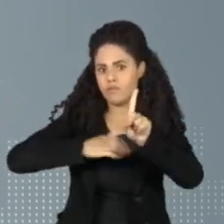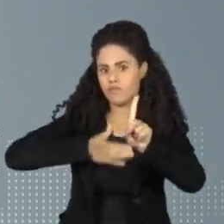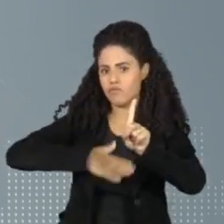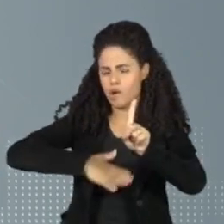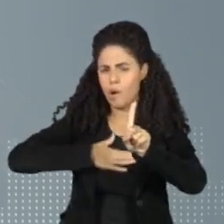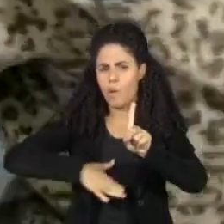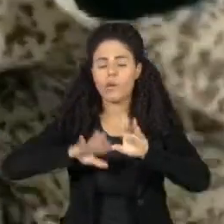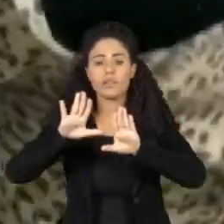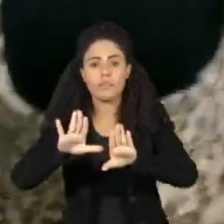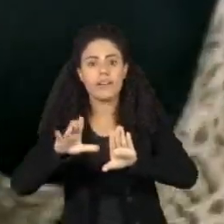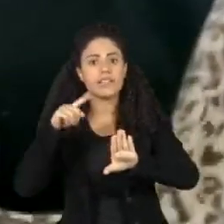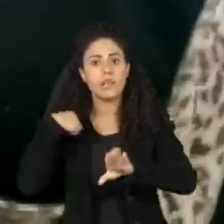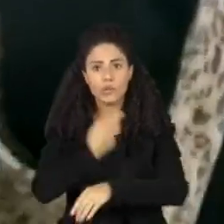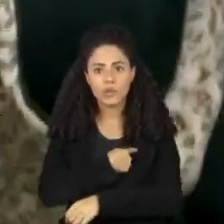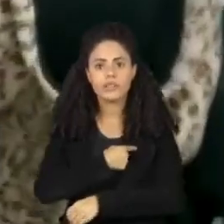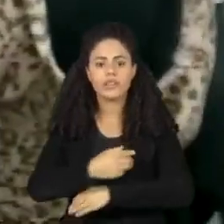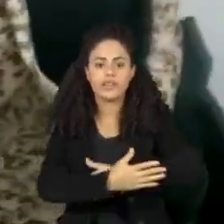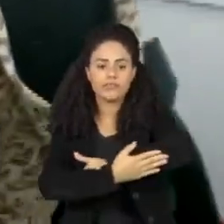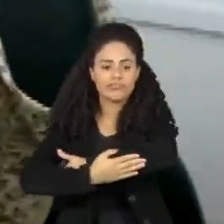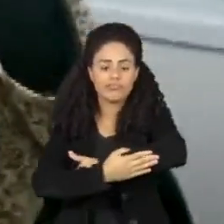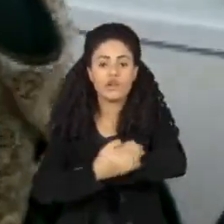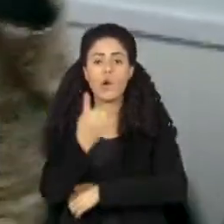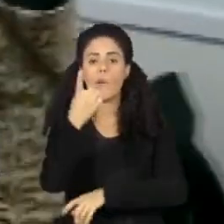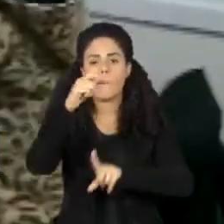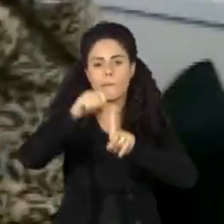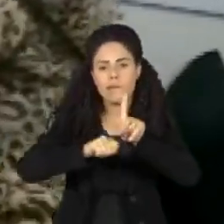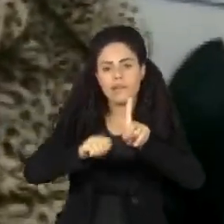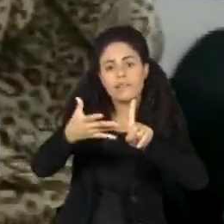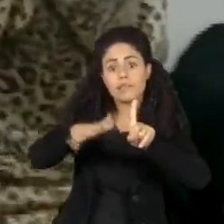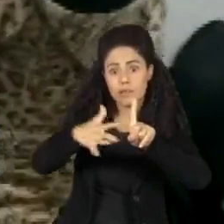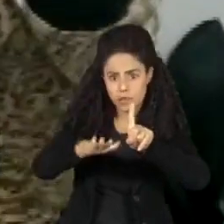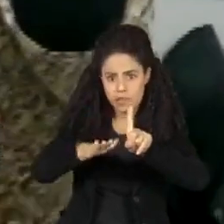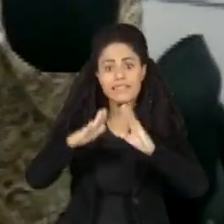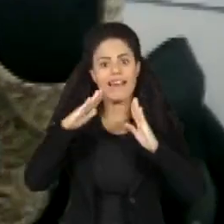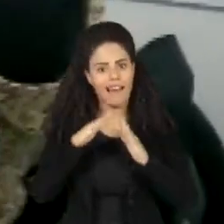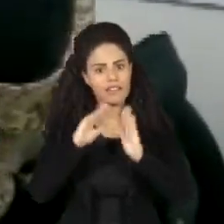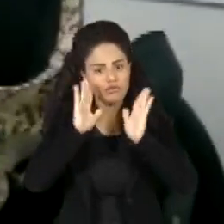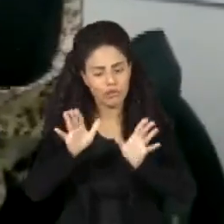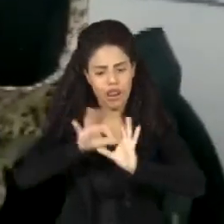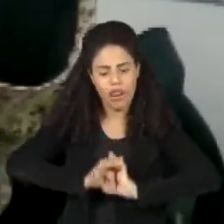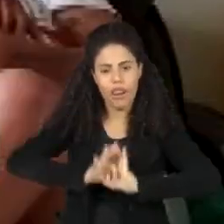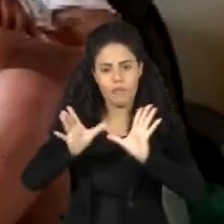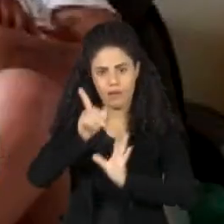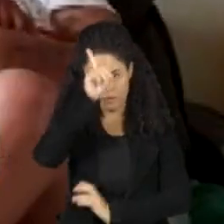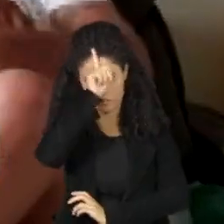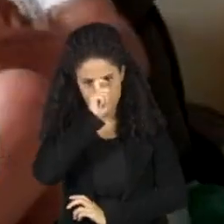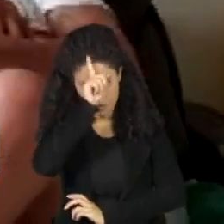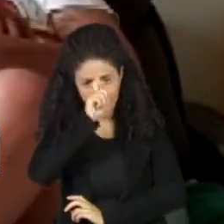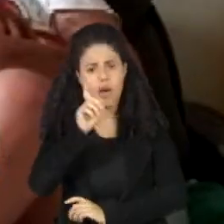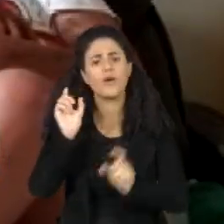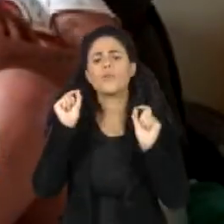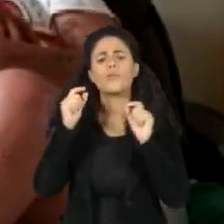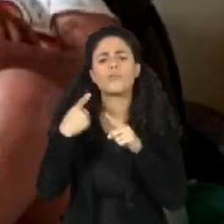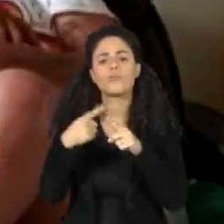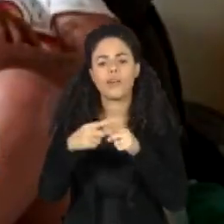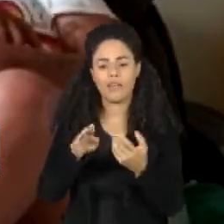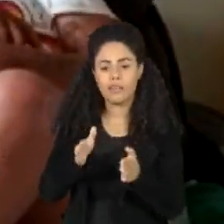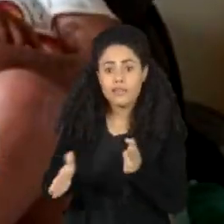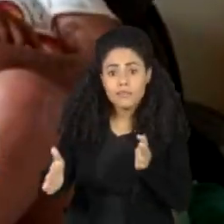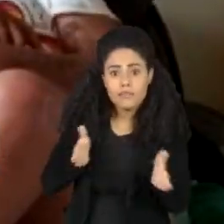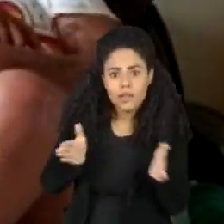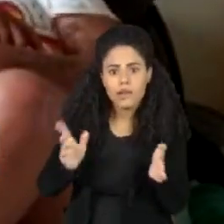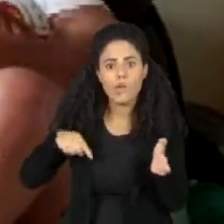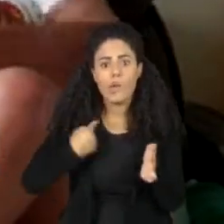agosto, mas a gente está com as crianças há um mês na prática em casa, porque desse tempo a gente ficou quase um